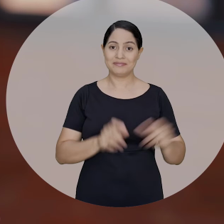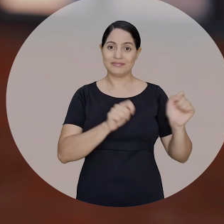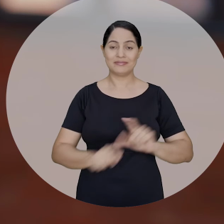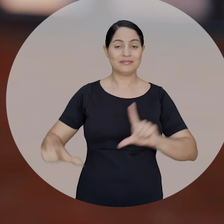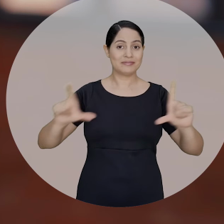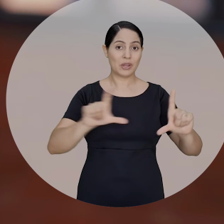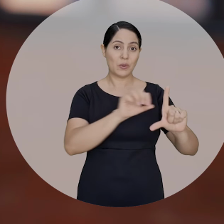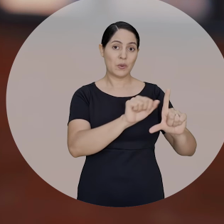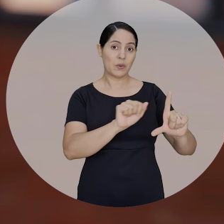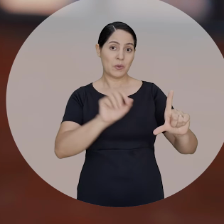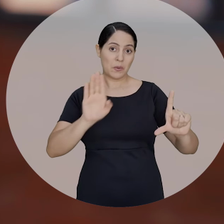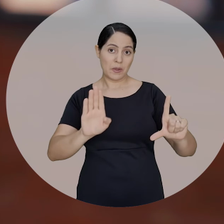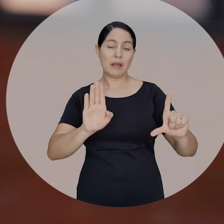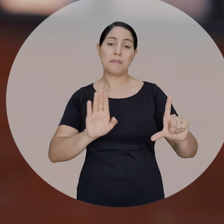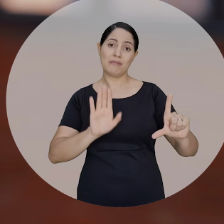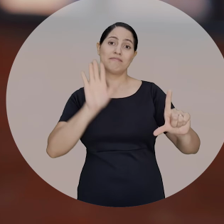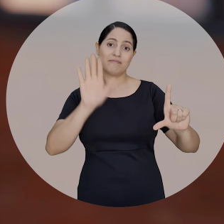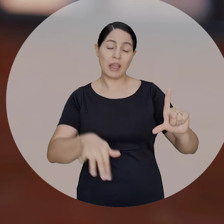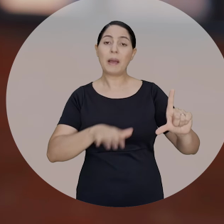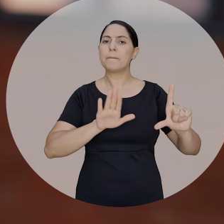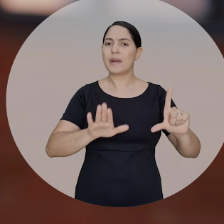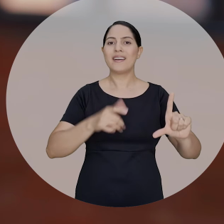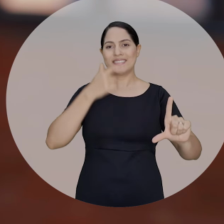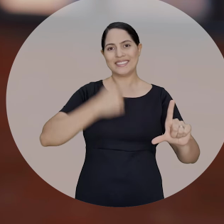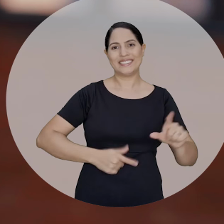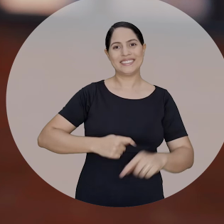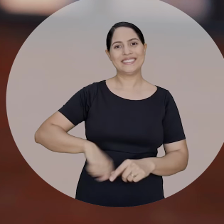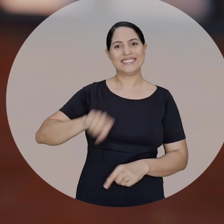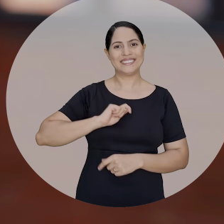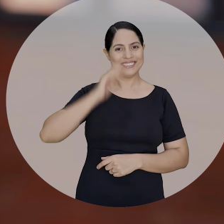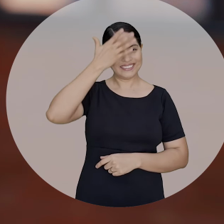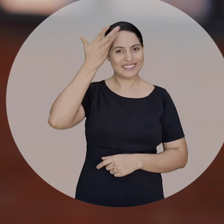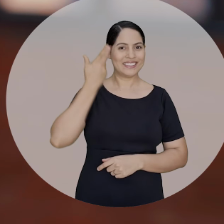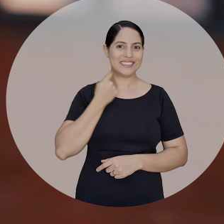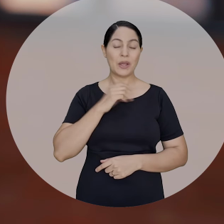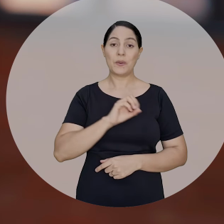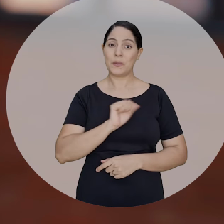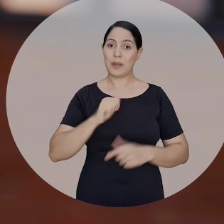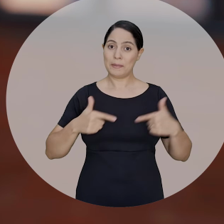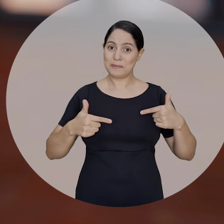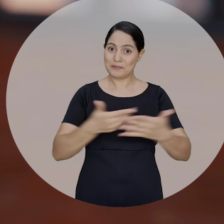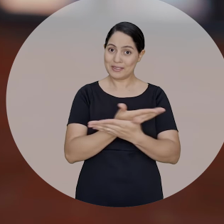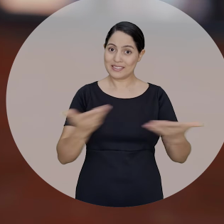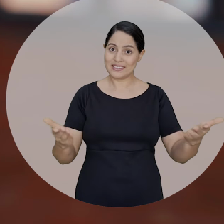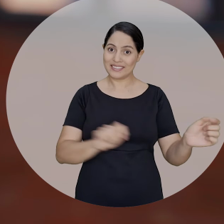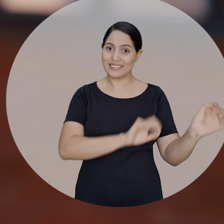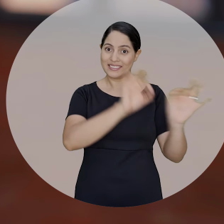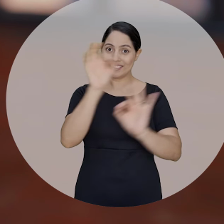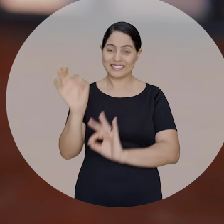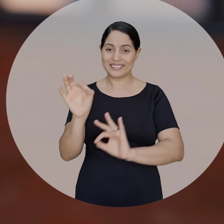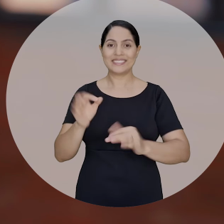Pela Ordem desta semana vai ficando por aqui. Eu sou a Aline Araújo e essa é uma produção da OAB Nacional, feita com você e